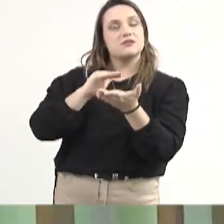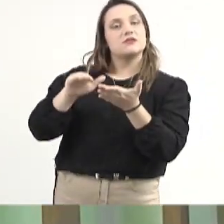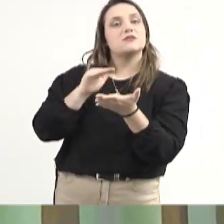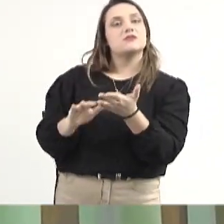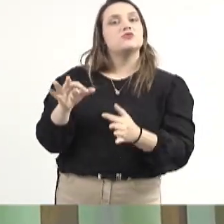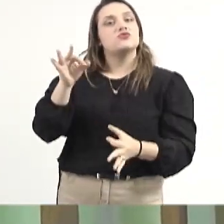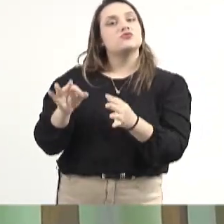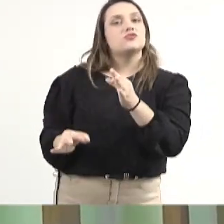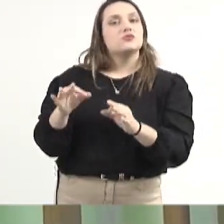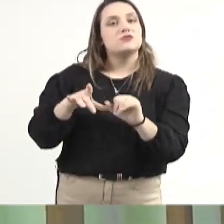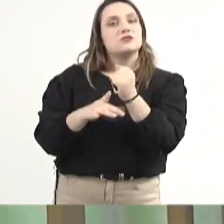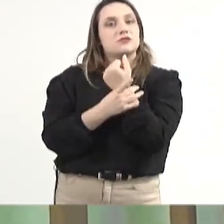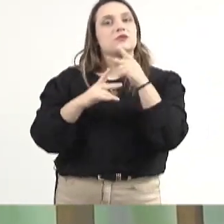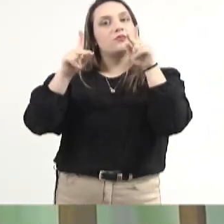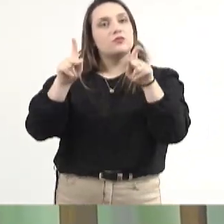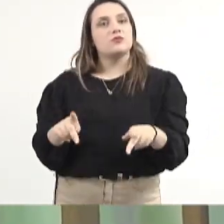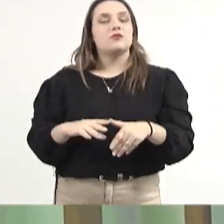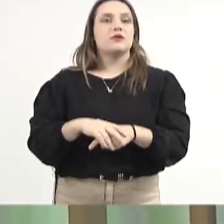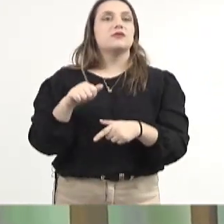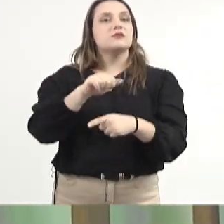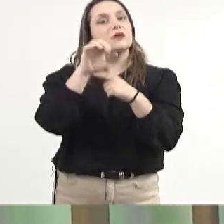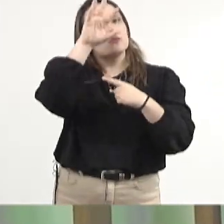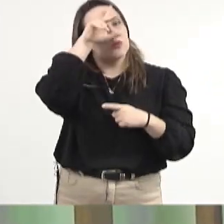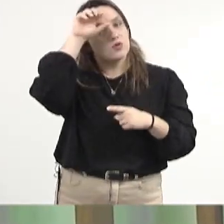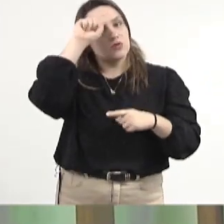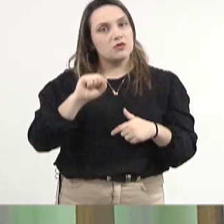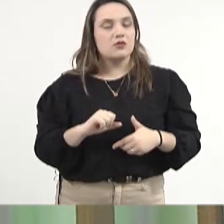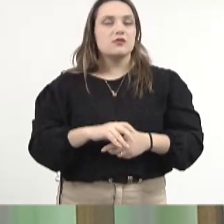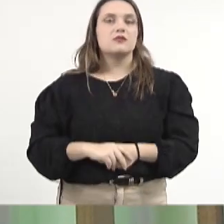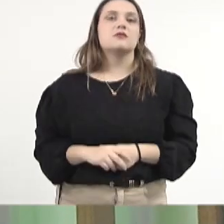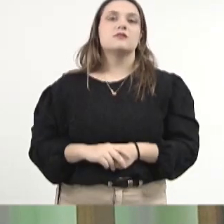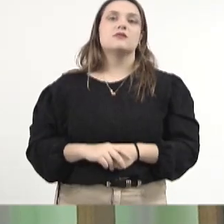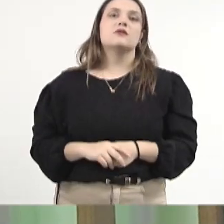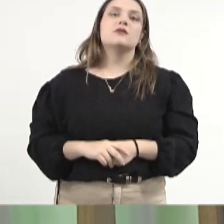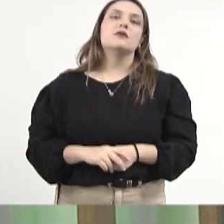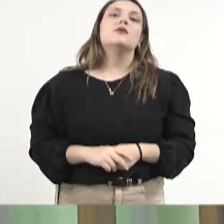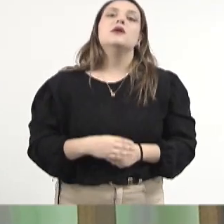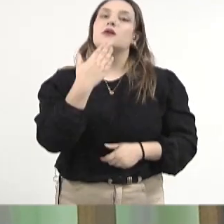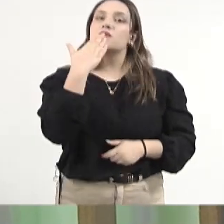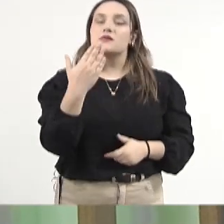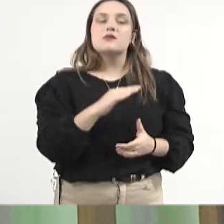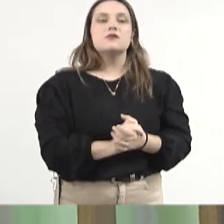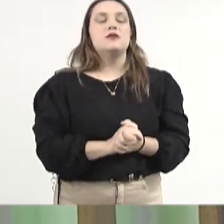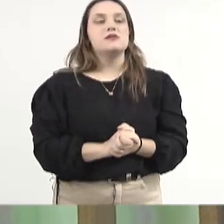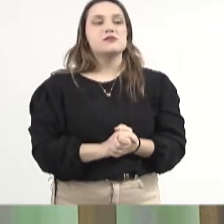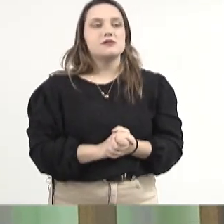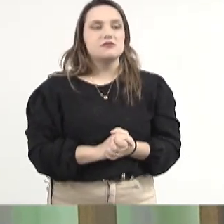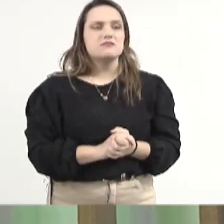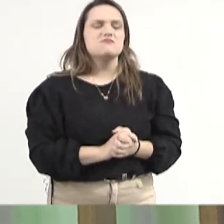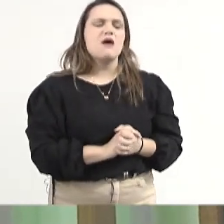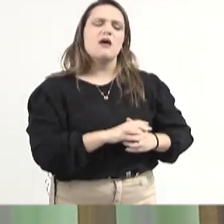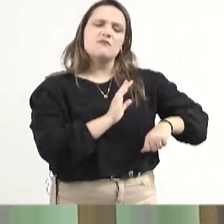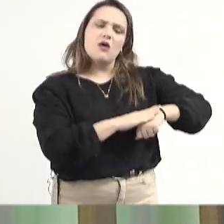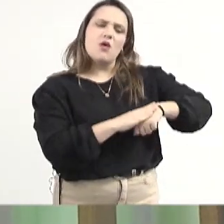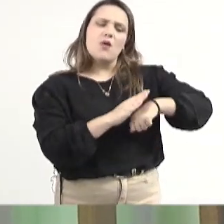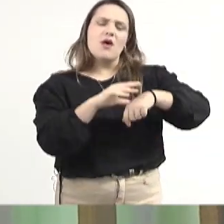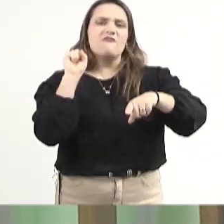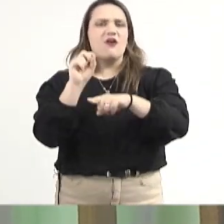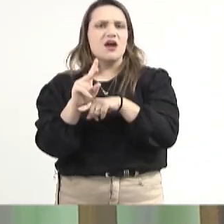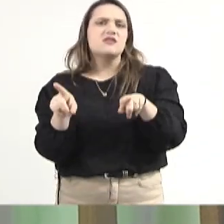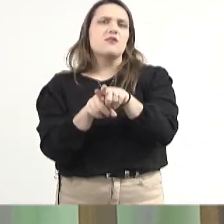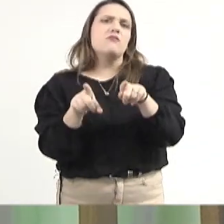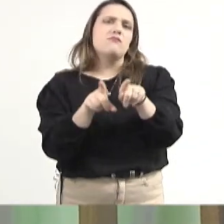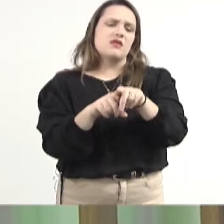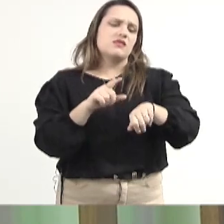Justiça e Segurança Pública, aqui do estado de Mato Grosso do Sul, solicitando providências para que mais vagas, mais